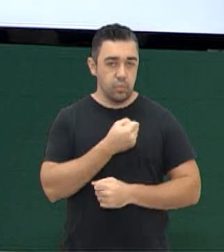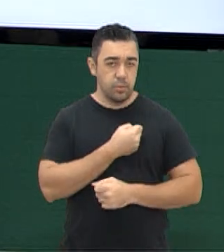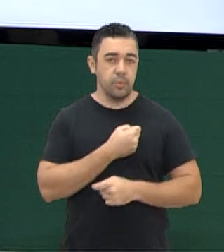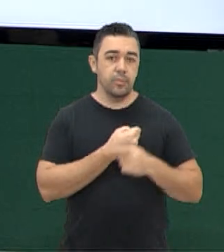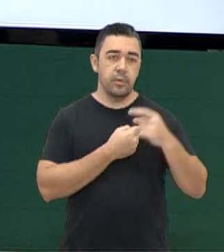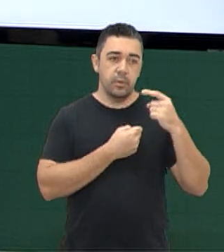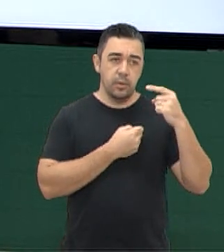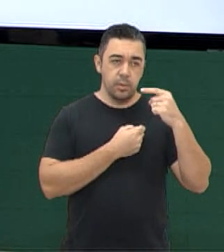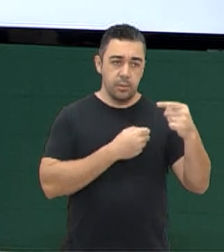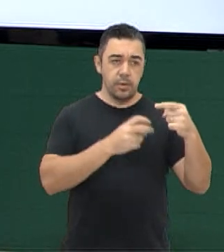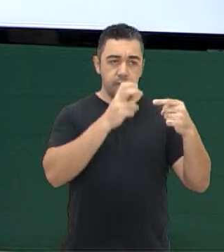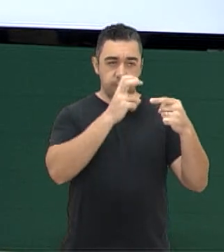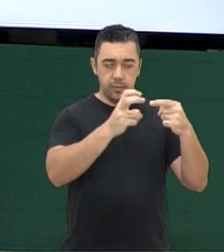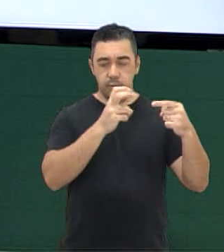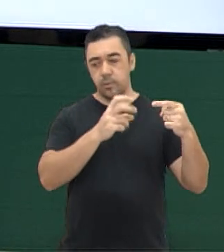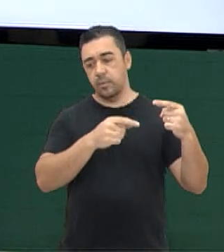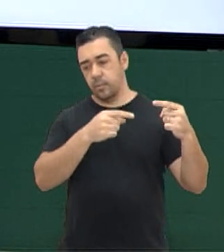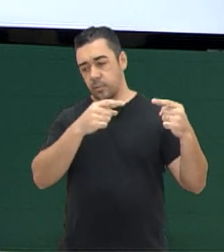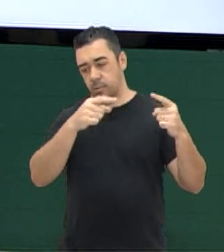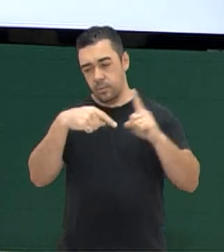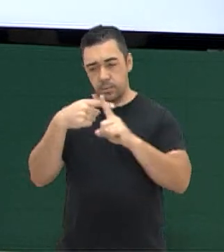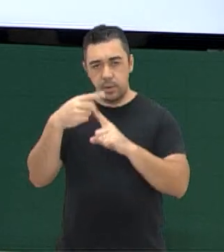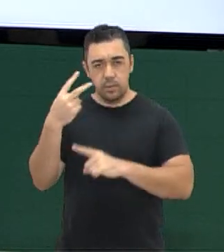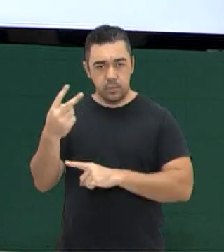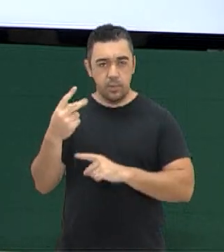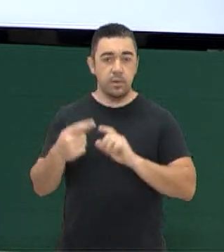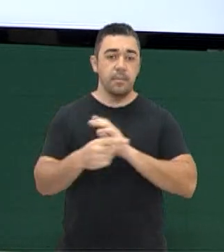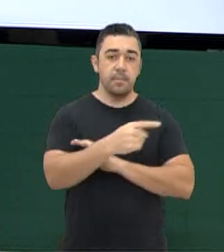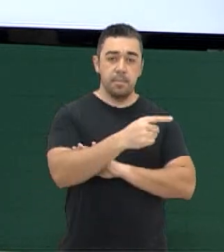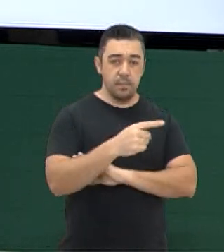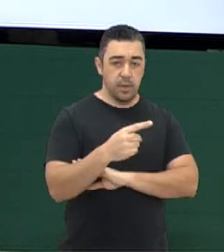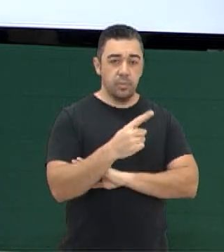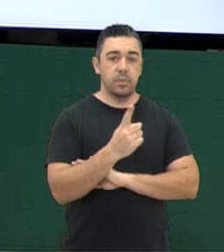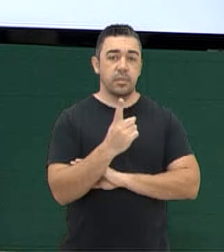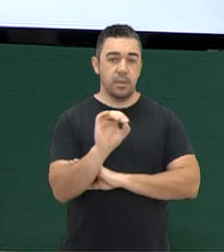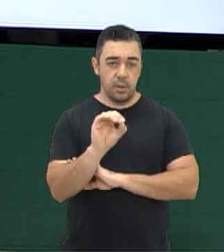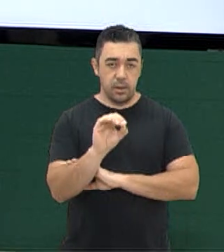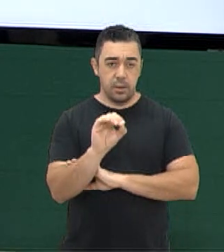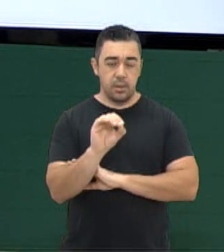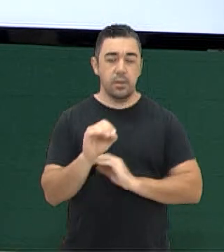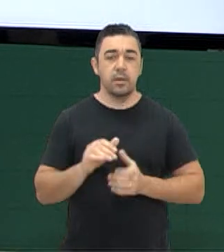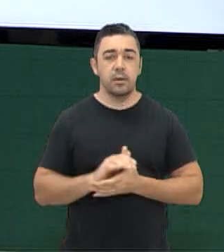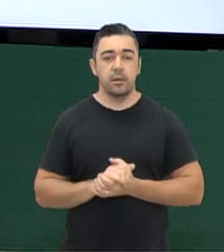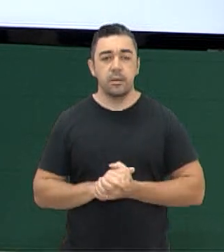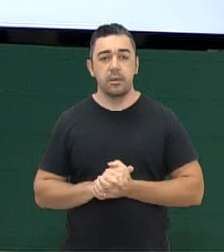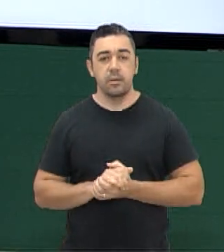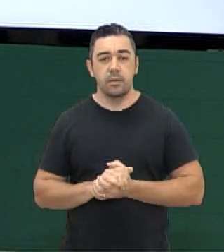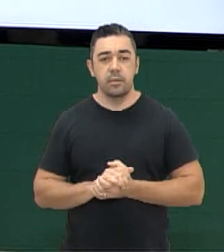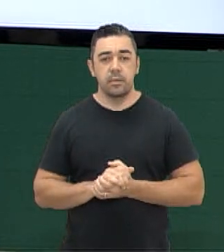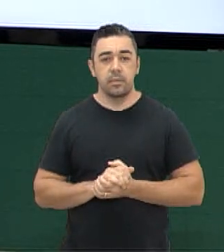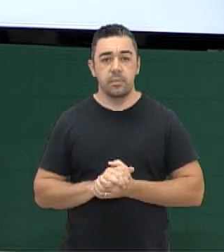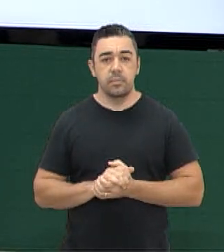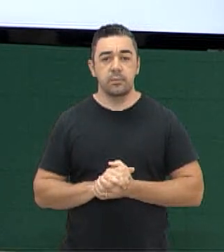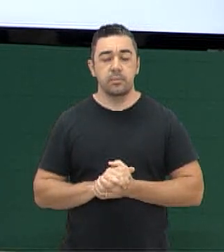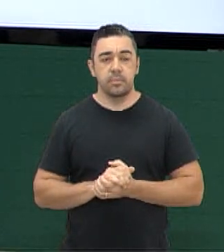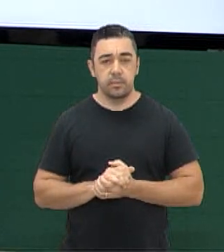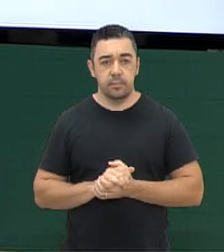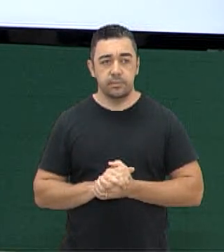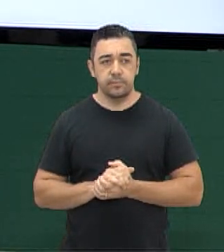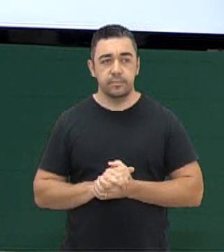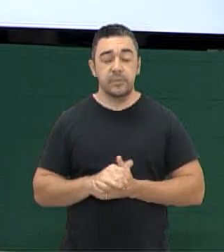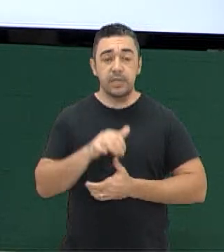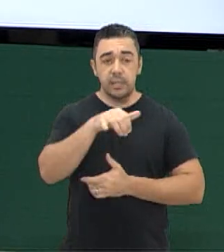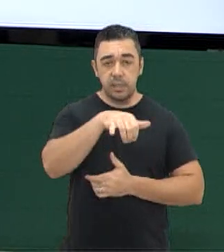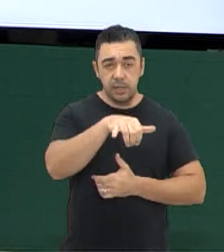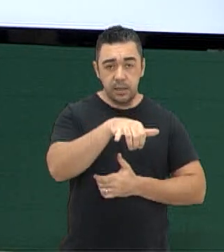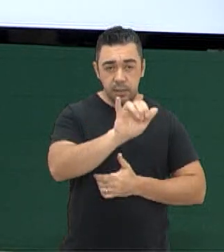os números, cuidando da parte aqui do sinal. Menos 5 vezes mais 2 vai dar menos